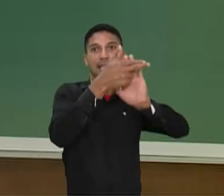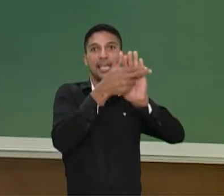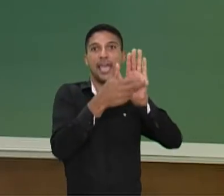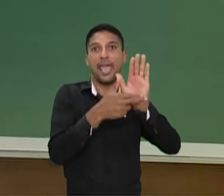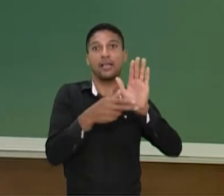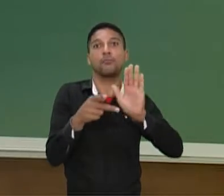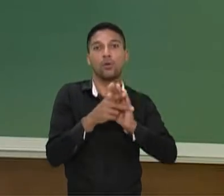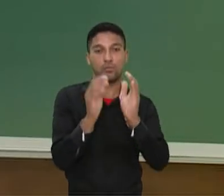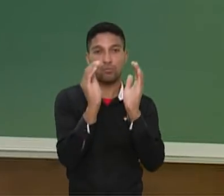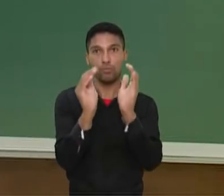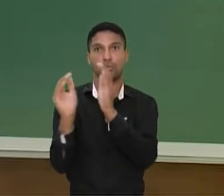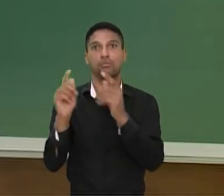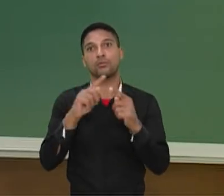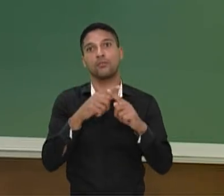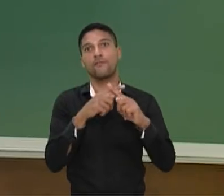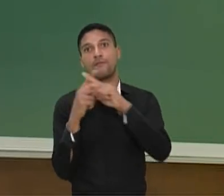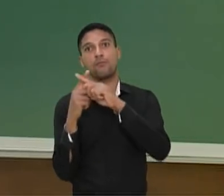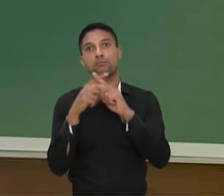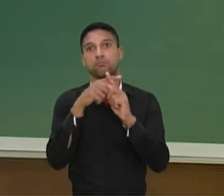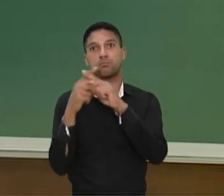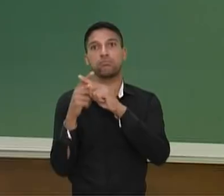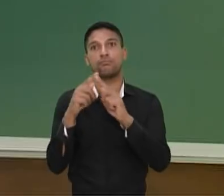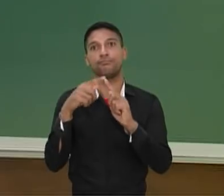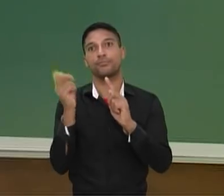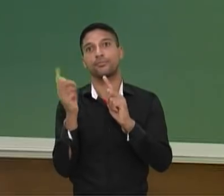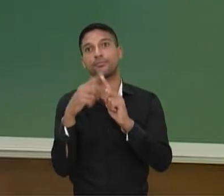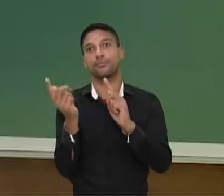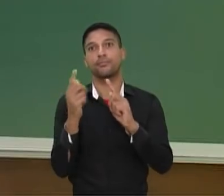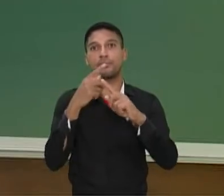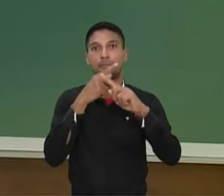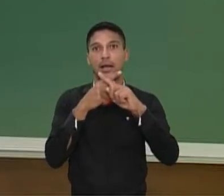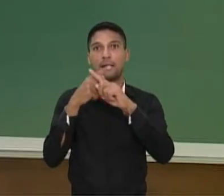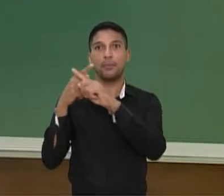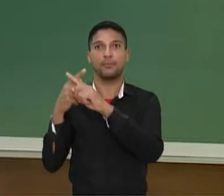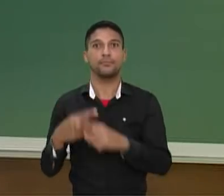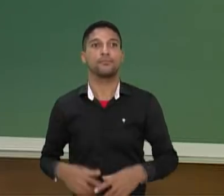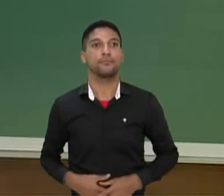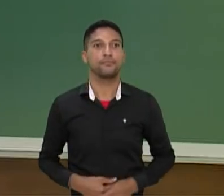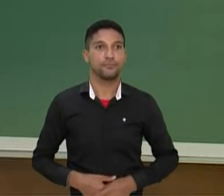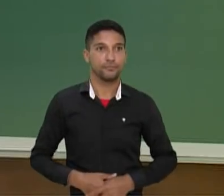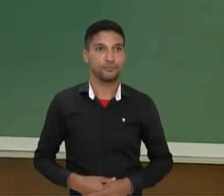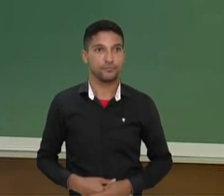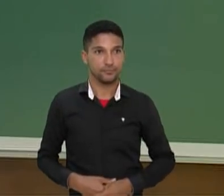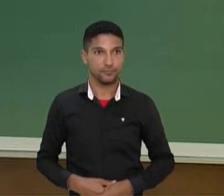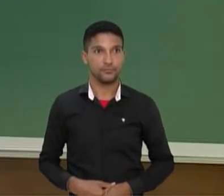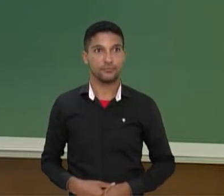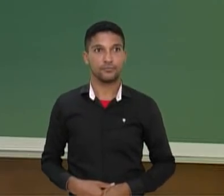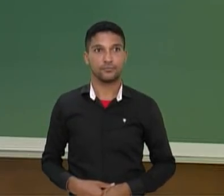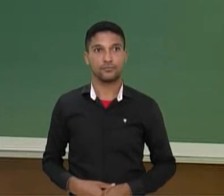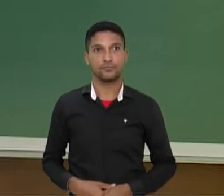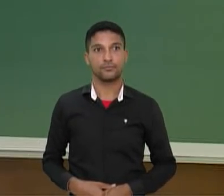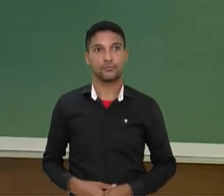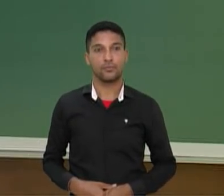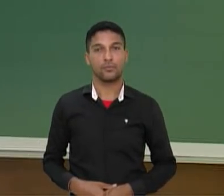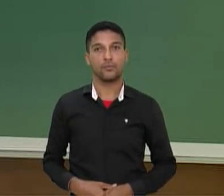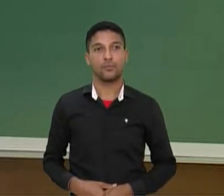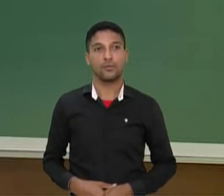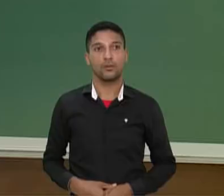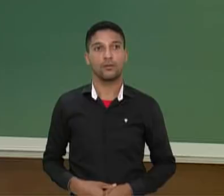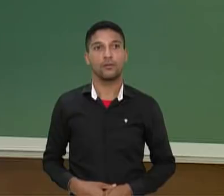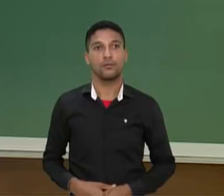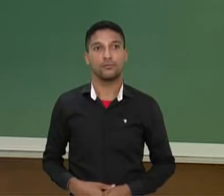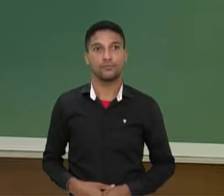ao quadrado, mais 2 vezes 3, 6, 6 vezes 7,